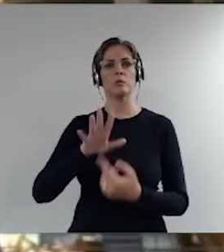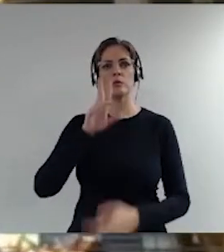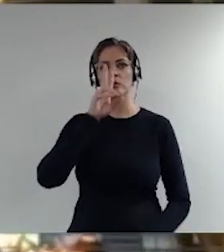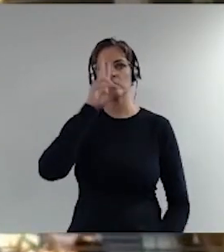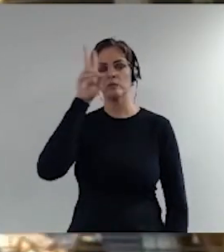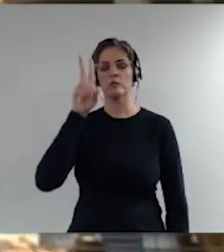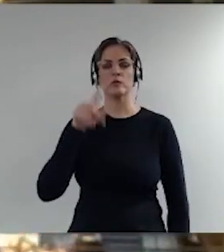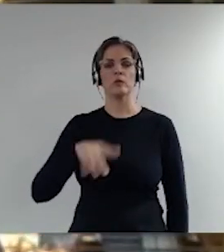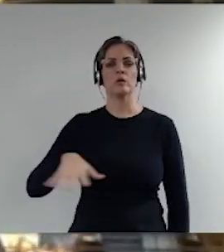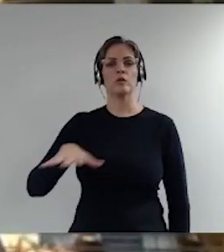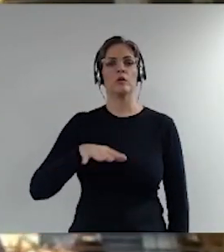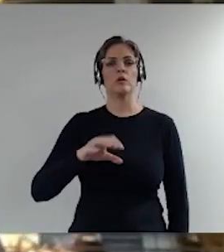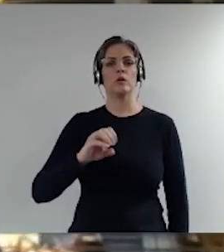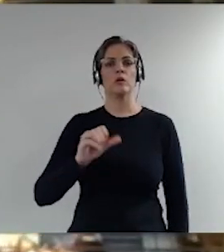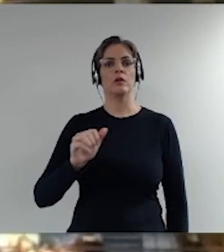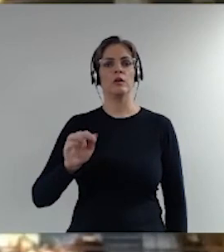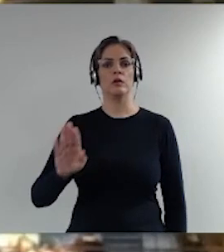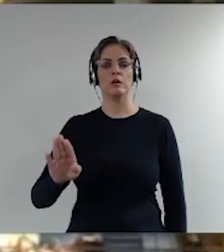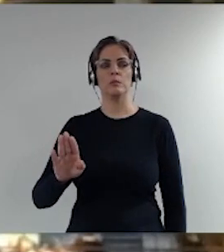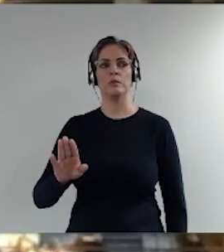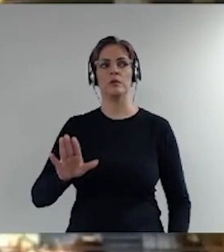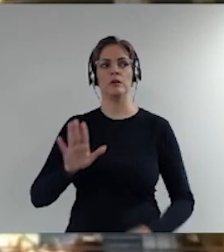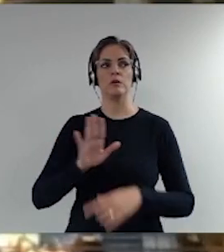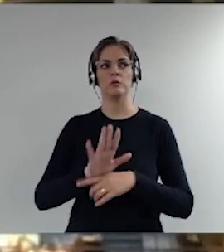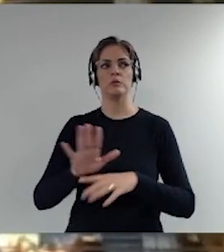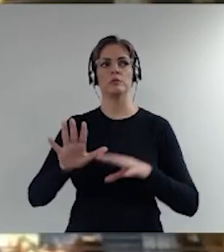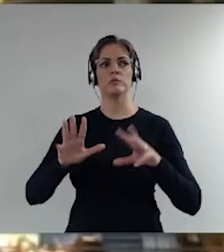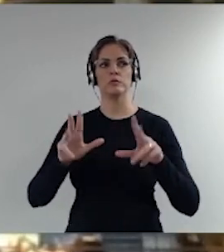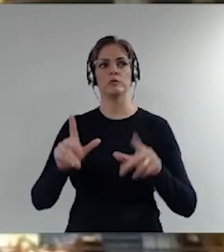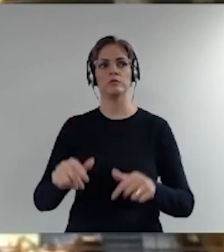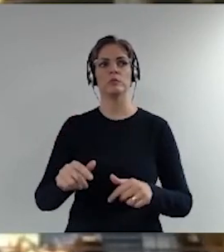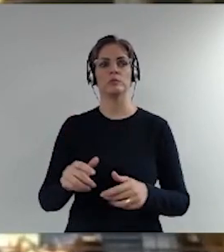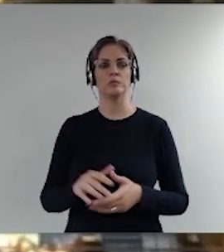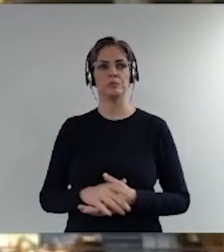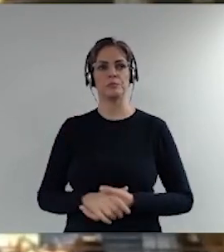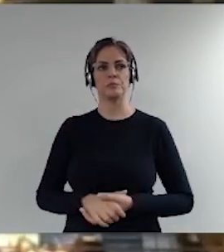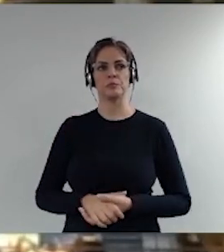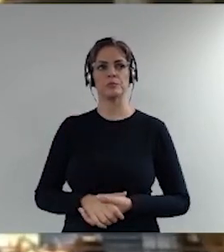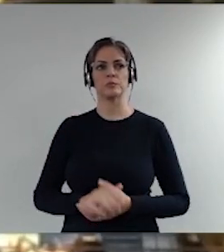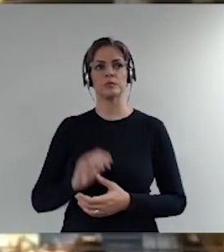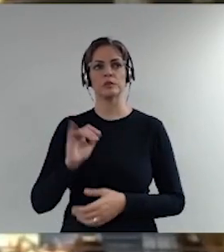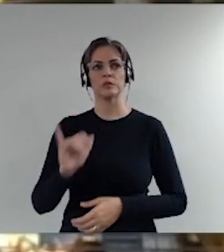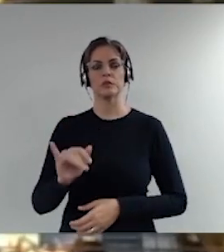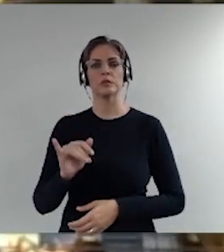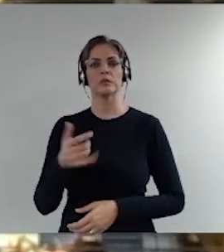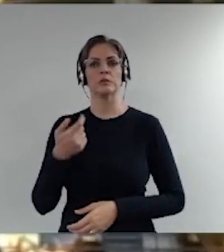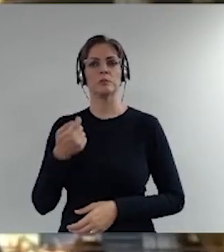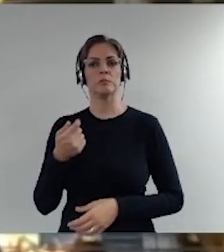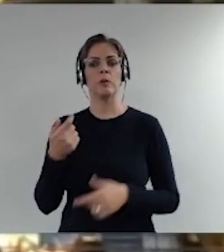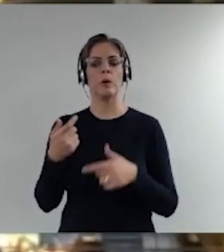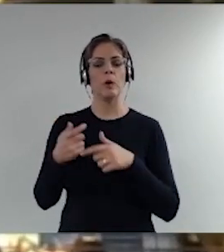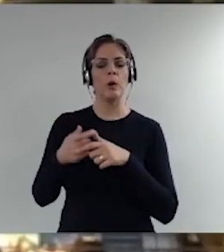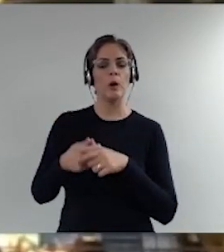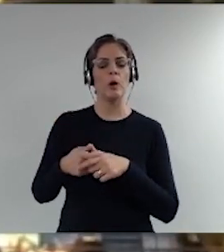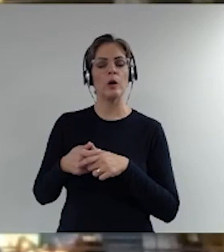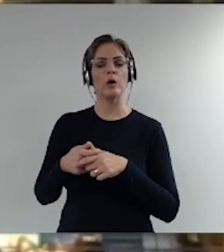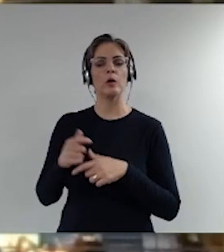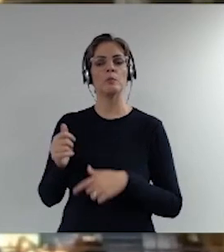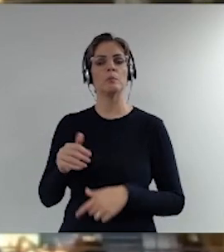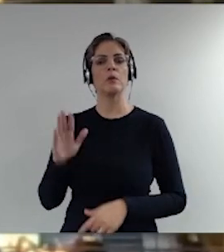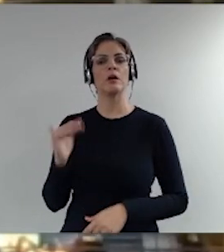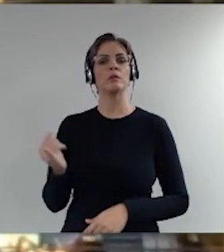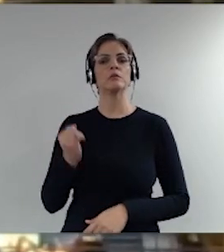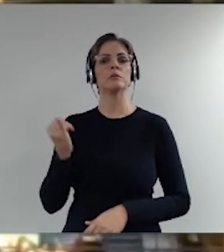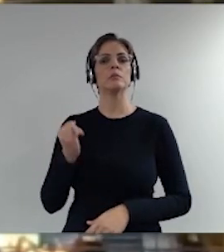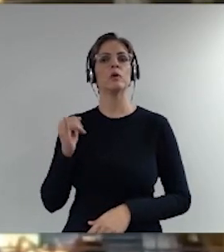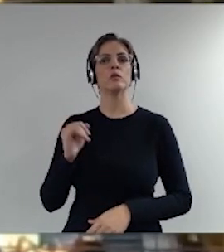OAB, beneficiando, assim, as caixas com menor estrutura. Quanto menor a caixa de assistência, mais importante a